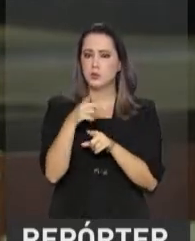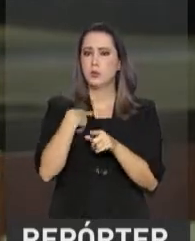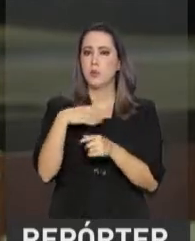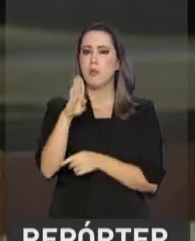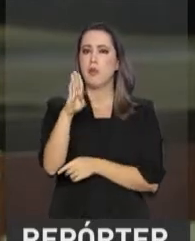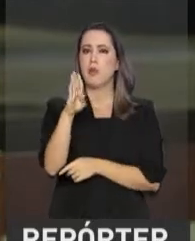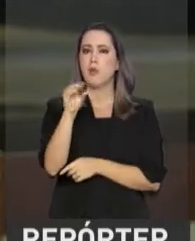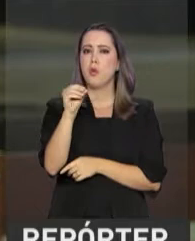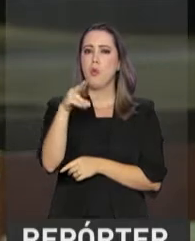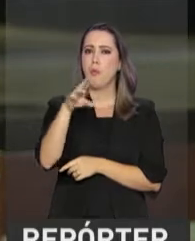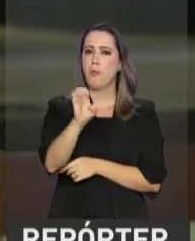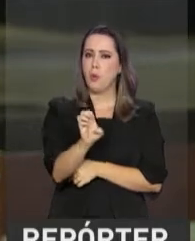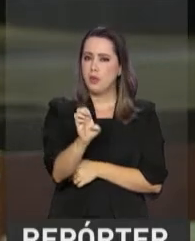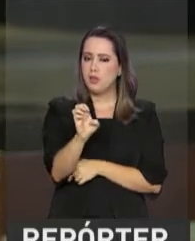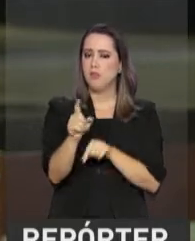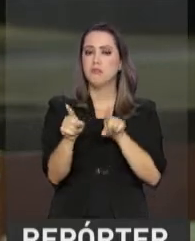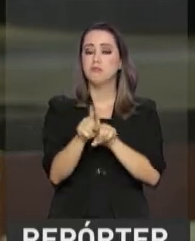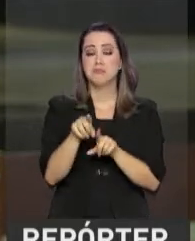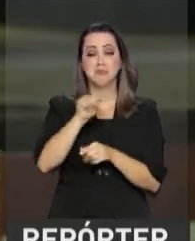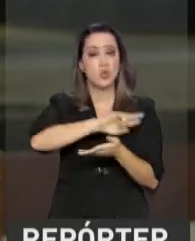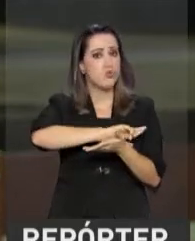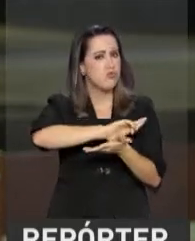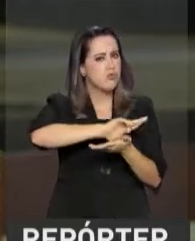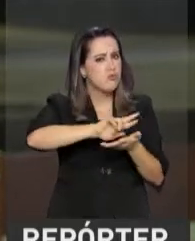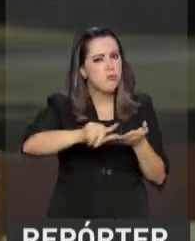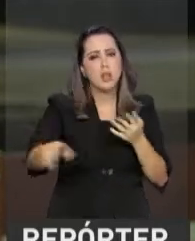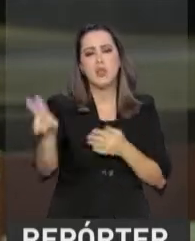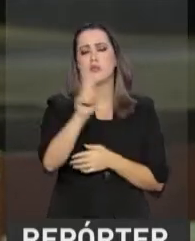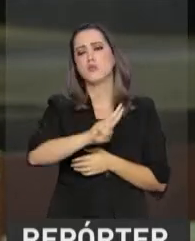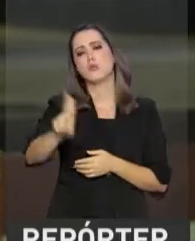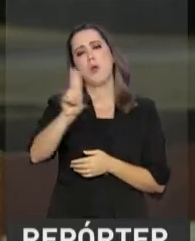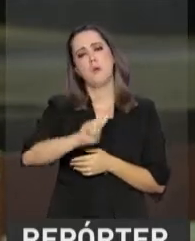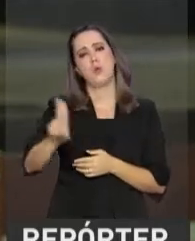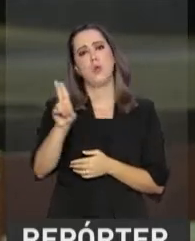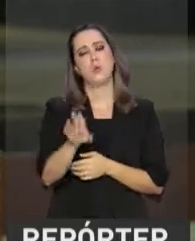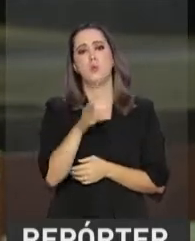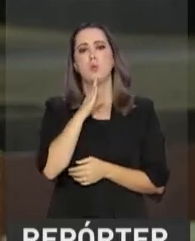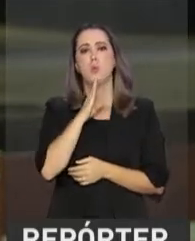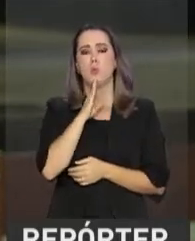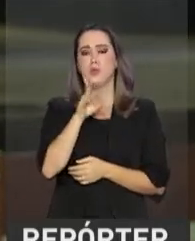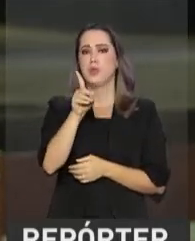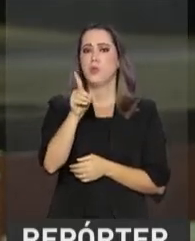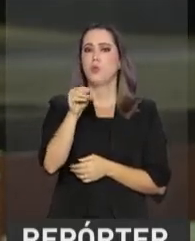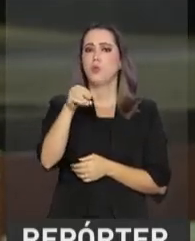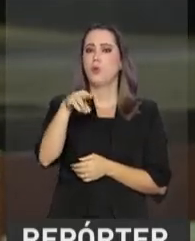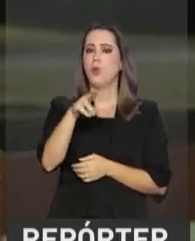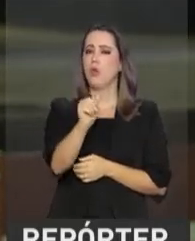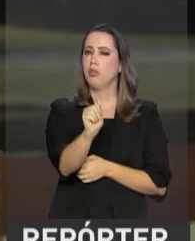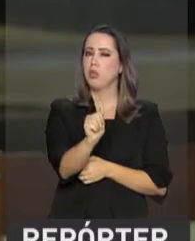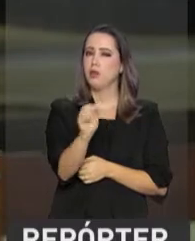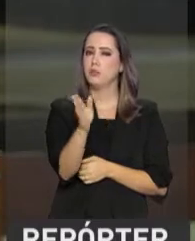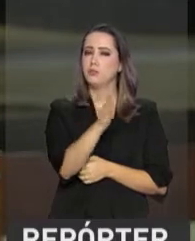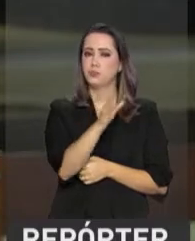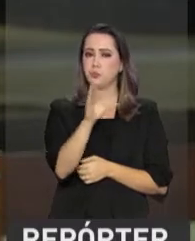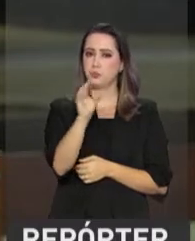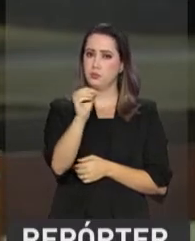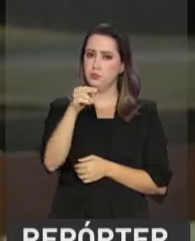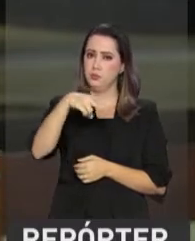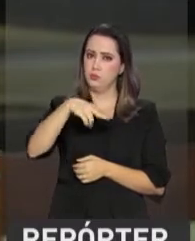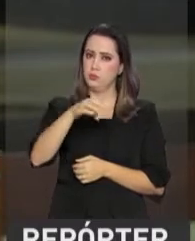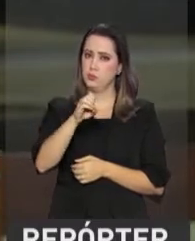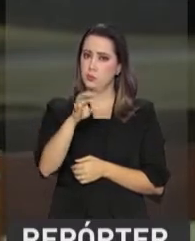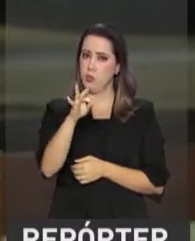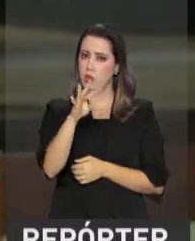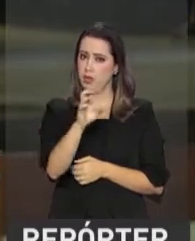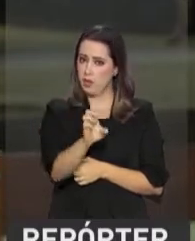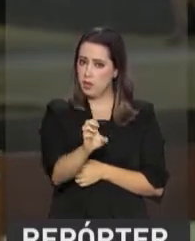diretor de televisão, publicitário, ainda nomes populares, ainda como, por exemplo, Dona Onete, que é um ícone do carimbó lá do Pará,